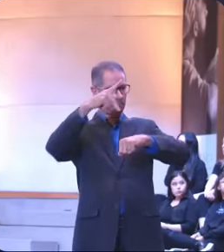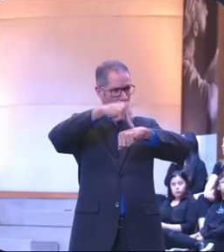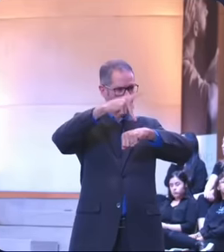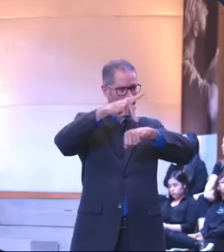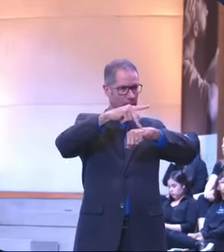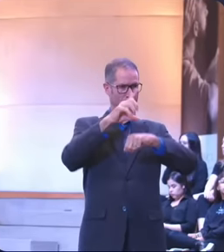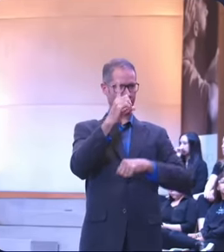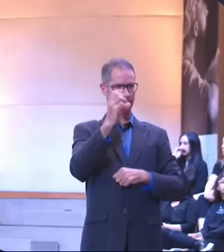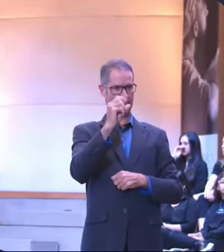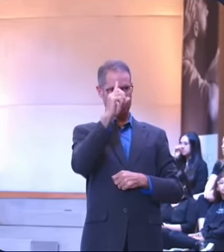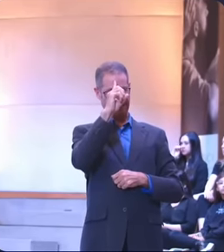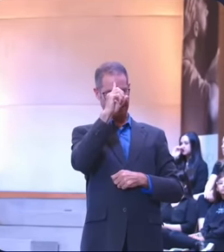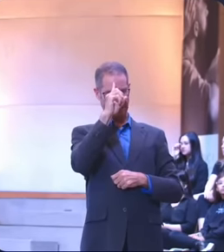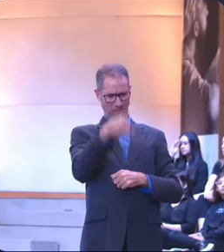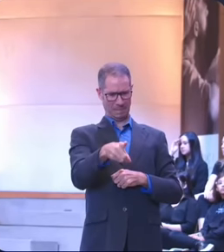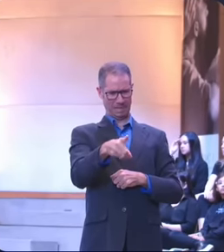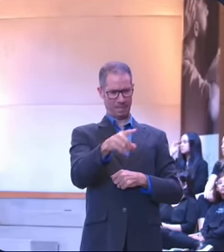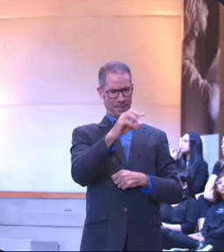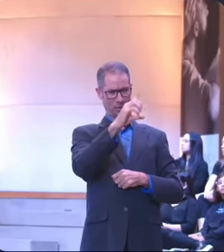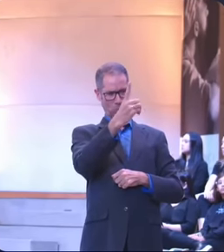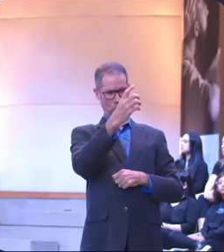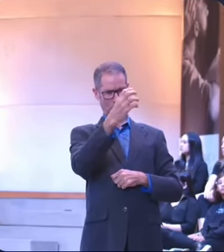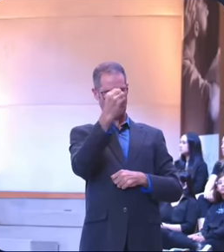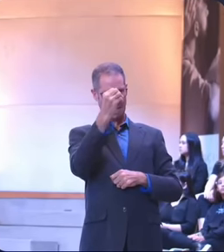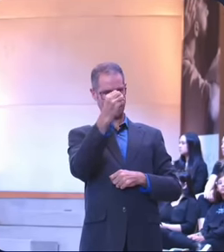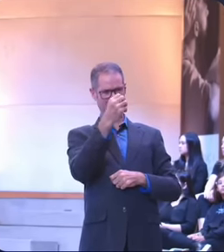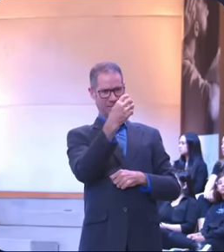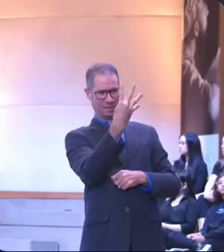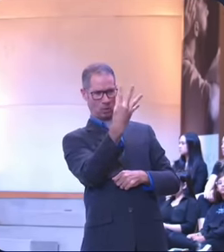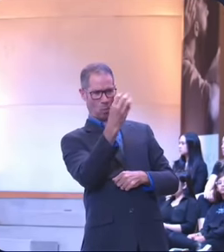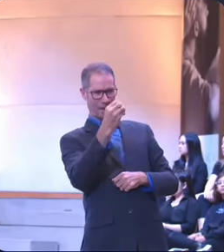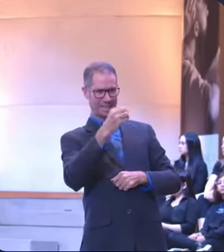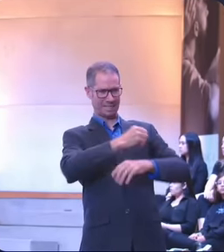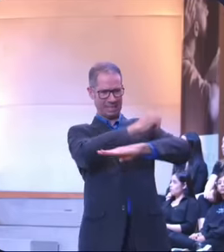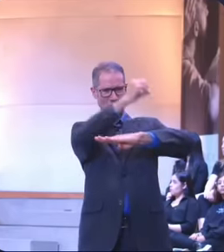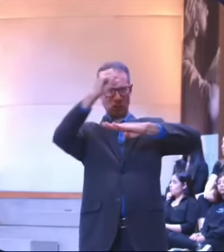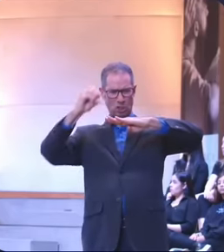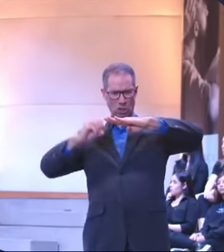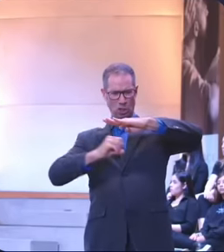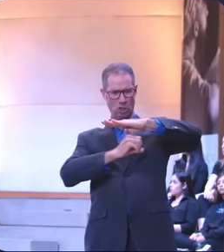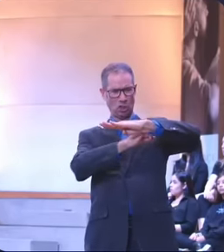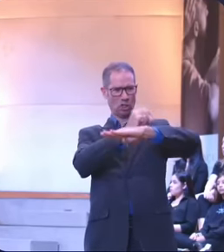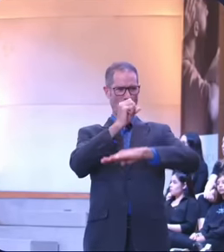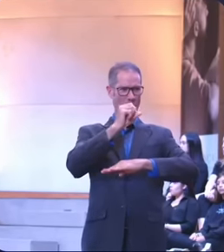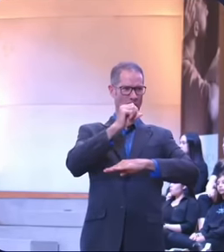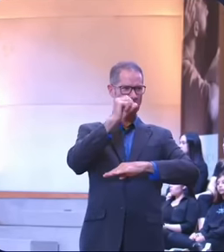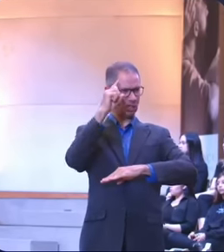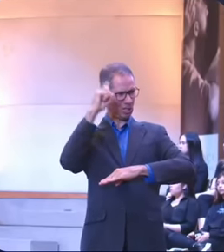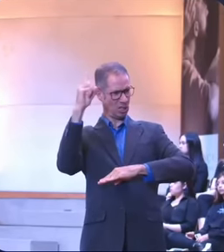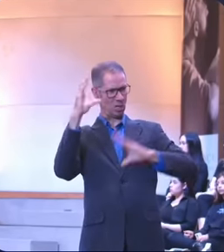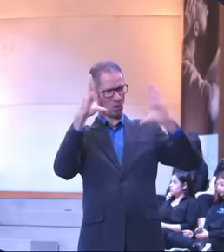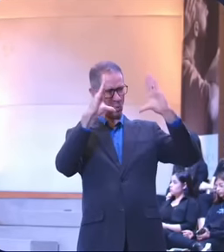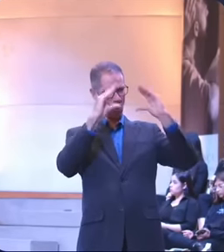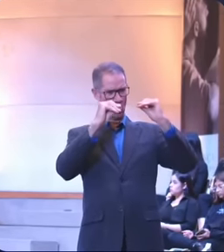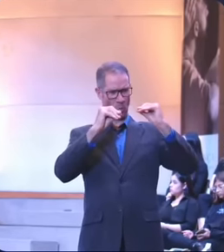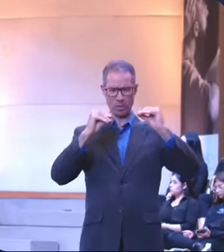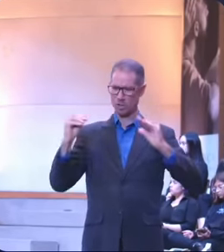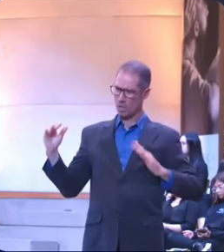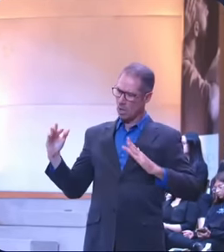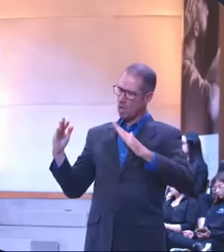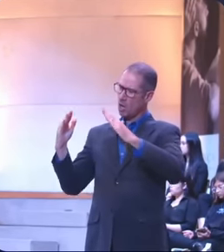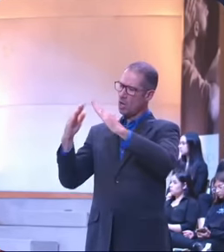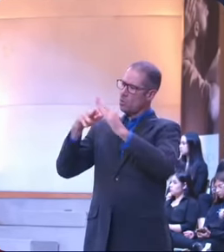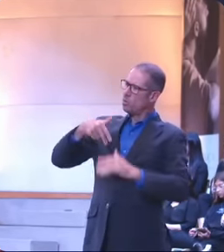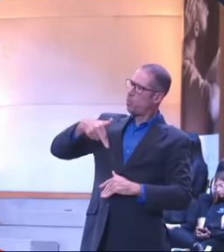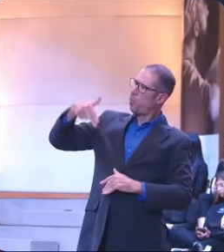Deus estava dando para ele os 10 mandamentos, naqueles 40 dias e 40 noites que ele ficou lá em cima da montanha, do